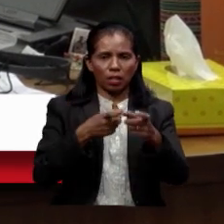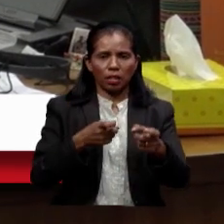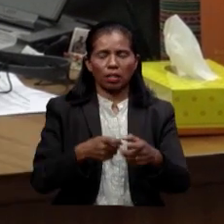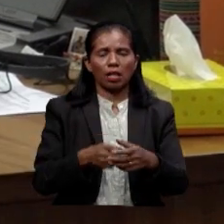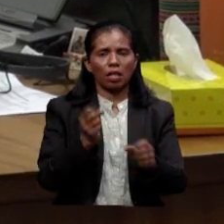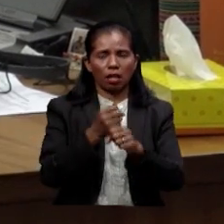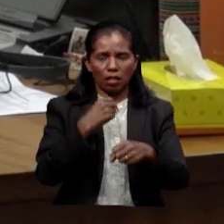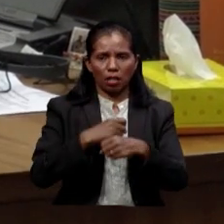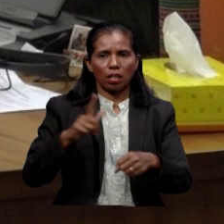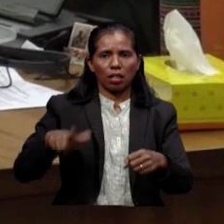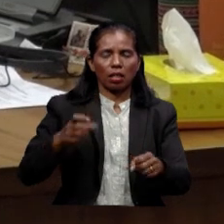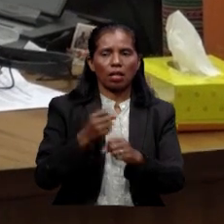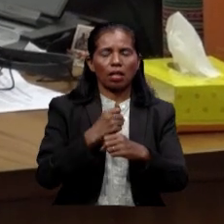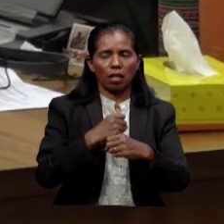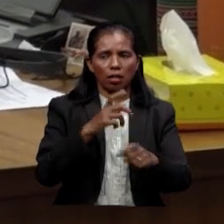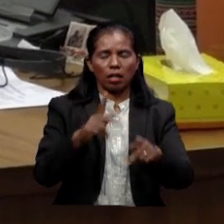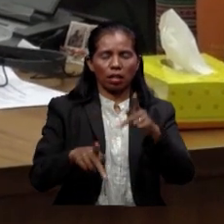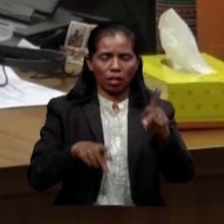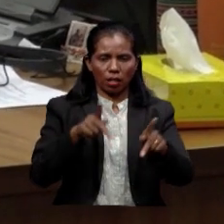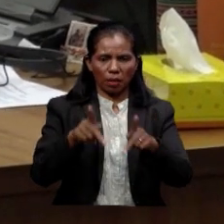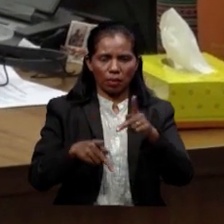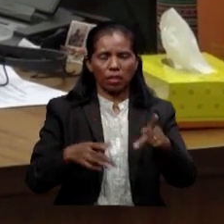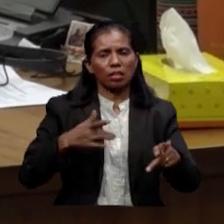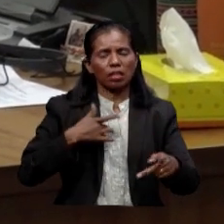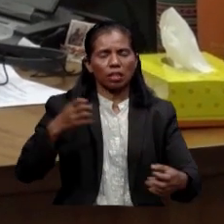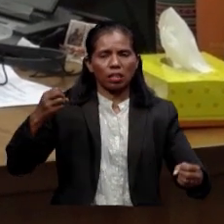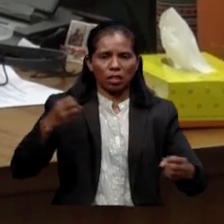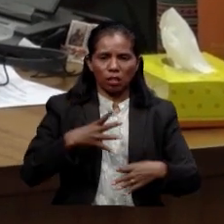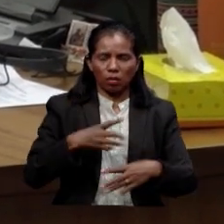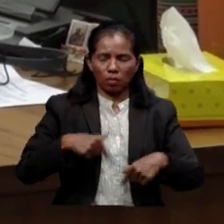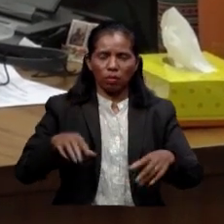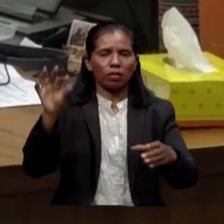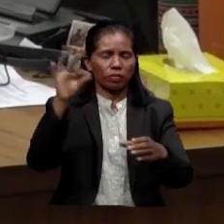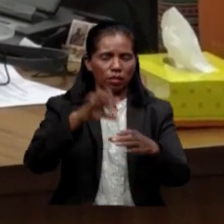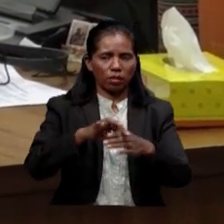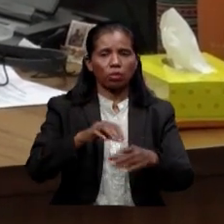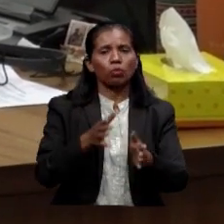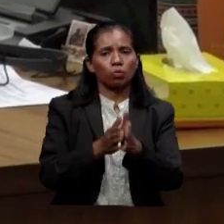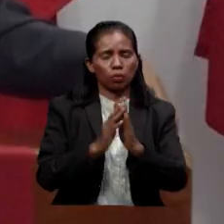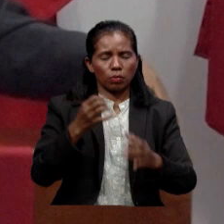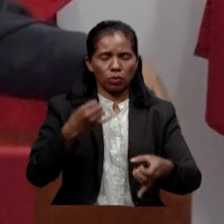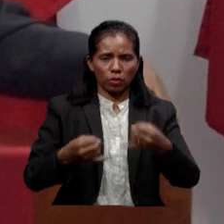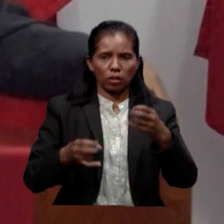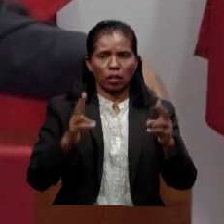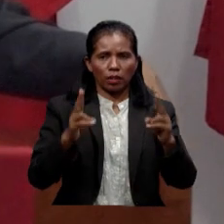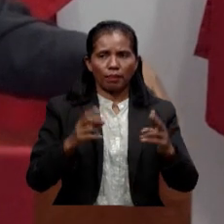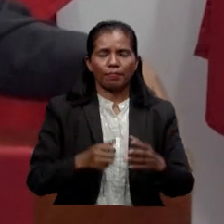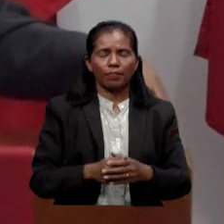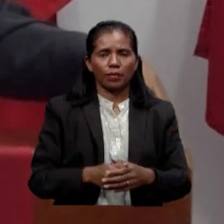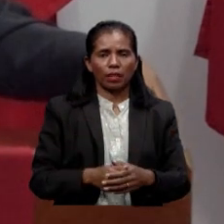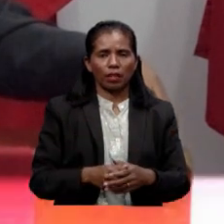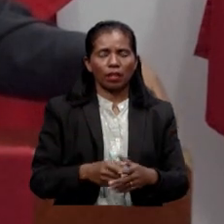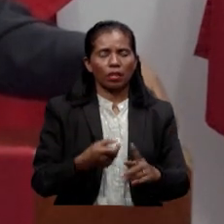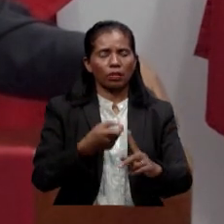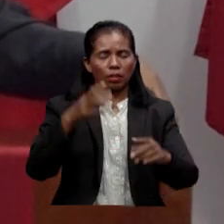alô, e tem o povo, né? Ele torce para o balão, está o catupá. Também é uma ideia que o Partido de Justiça acelera a lei. Antes, né? Desconfia